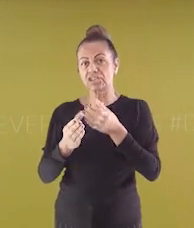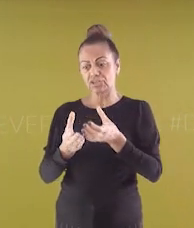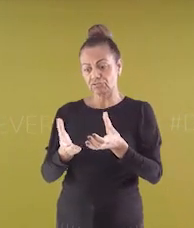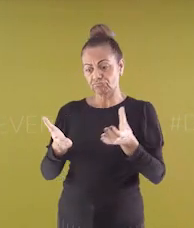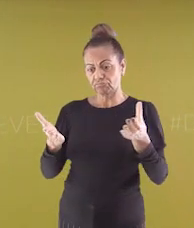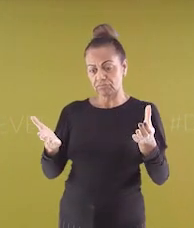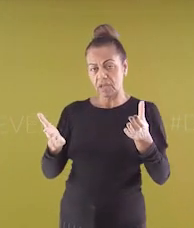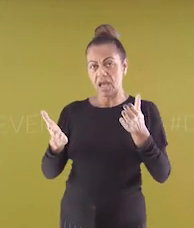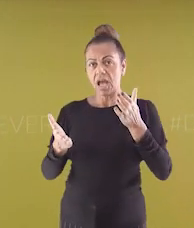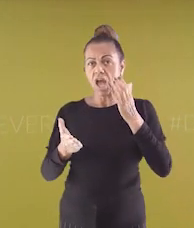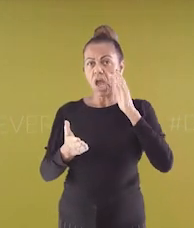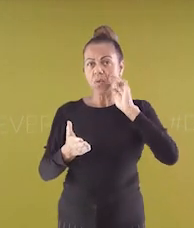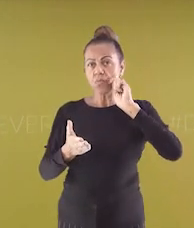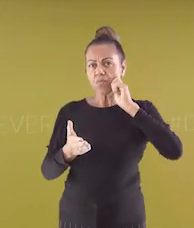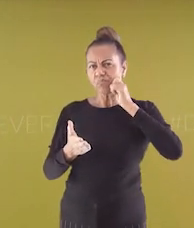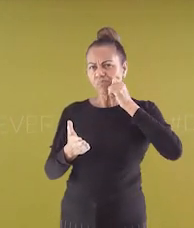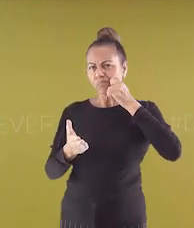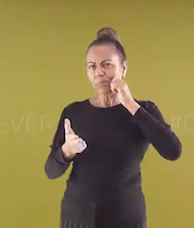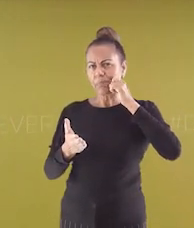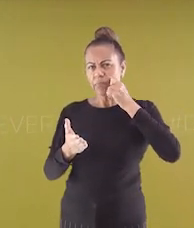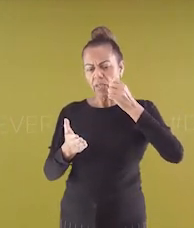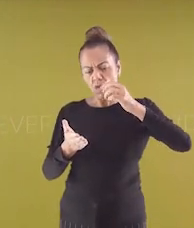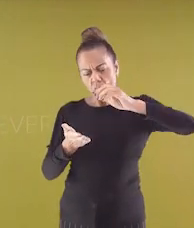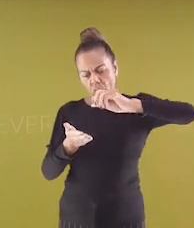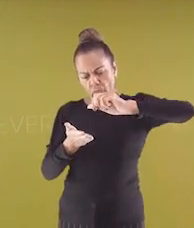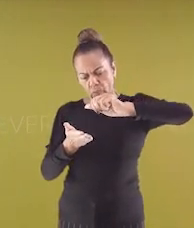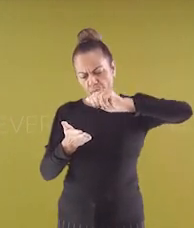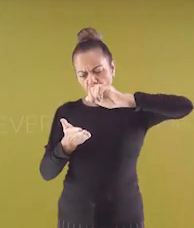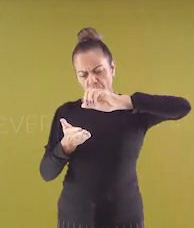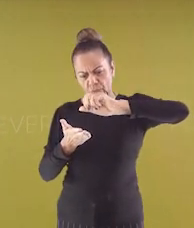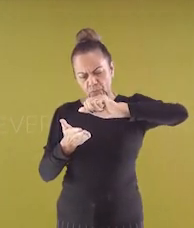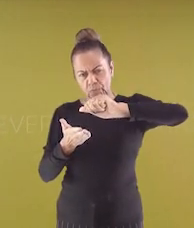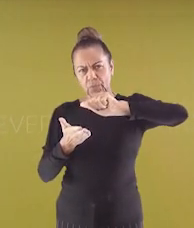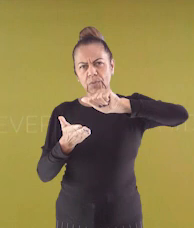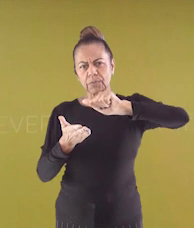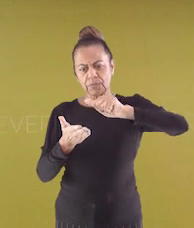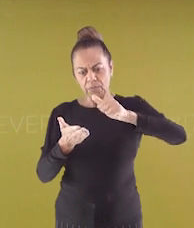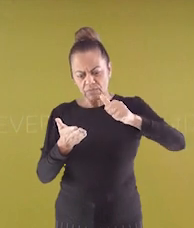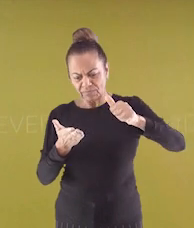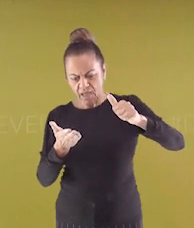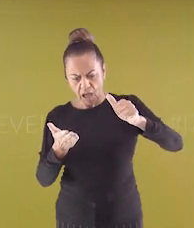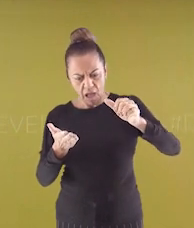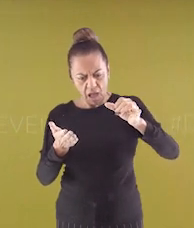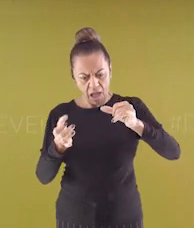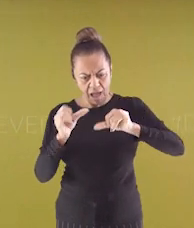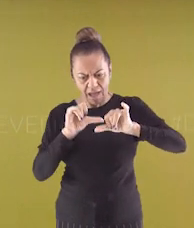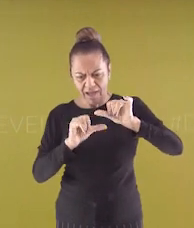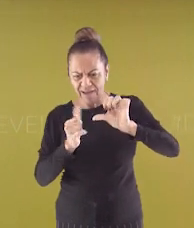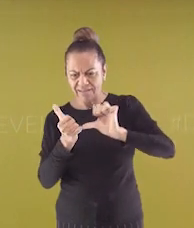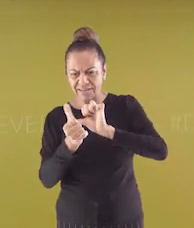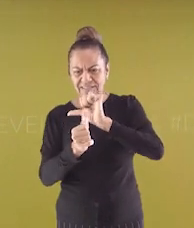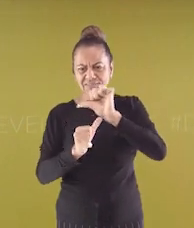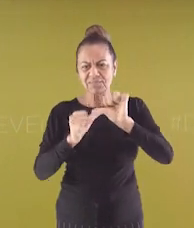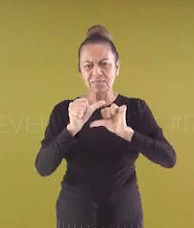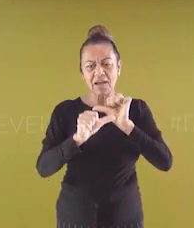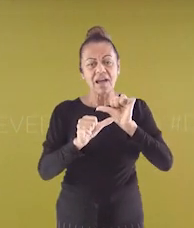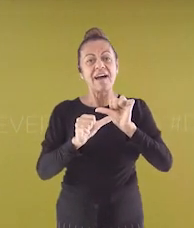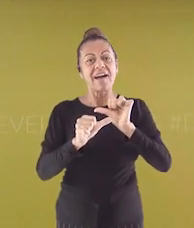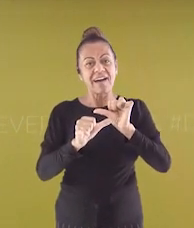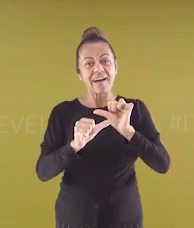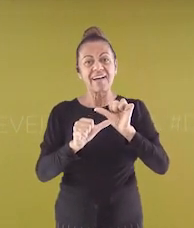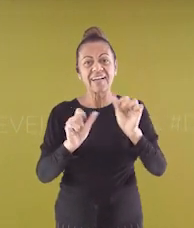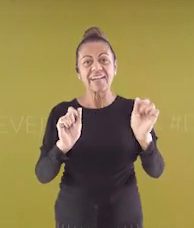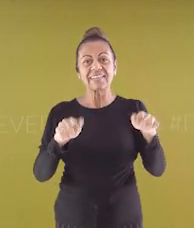cru. Assim, nós formamos um prato chamado ceviche. O ceviche, que